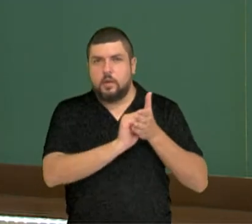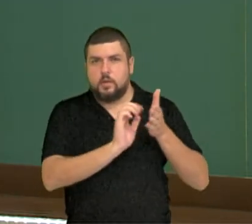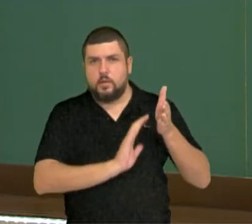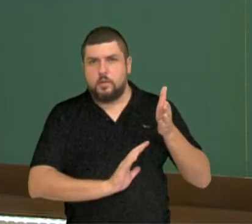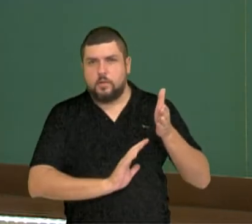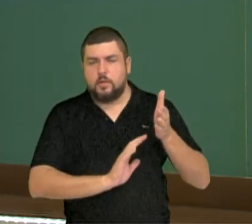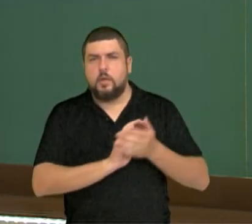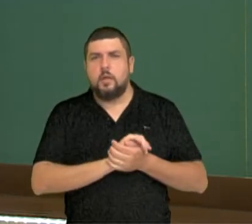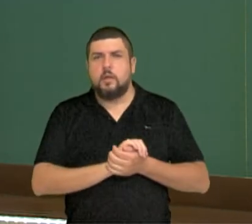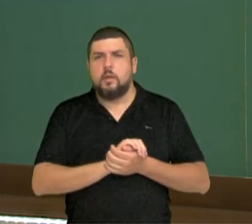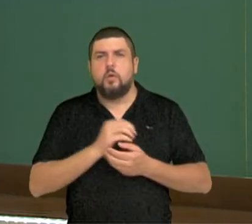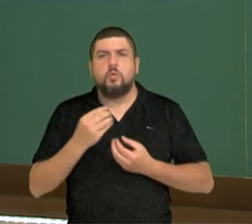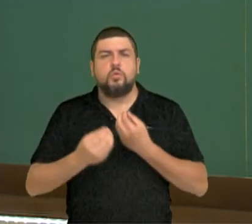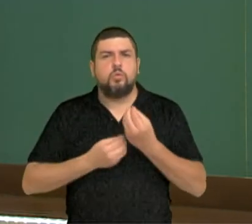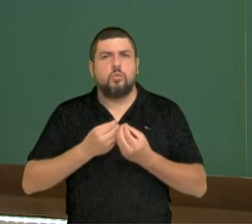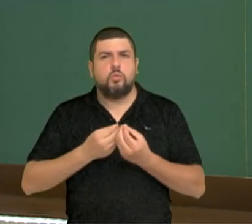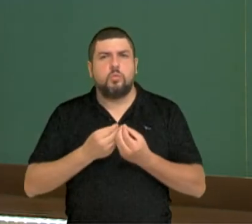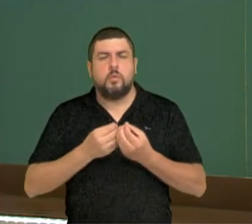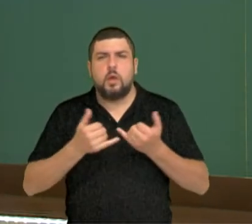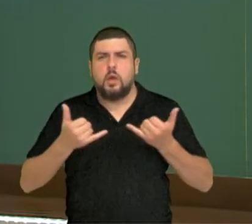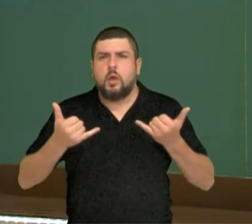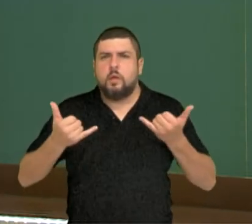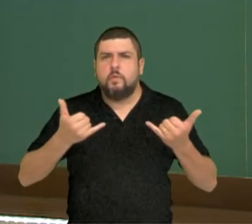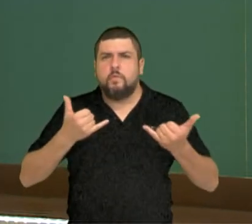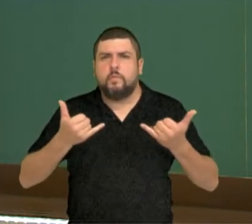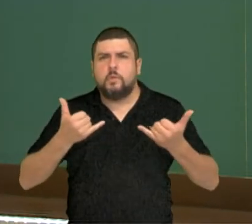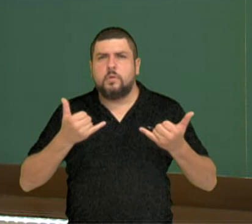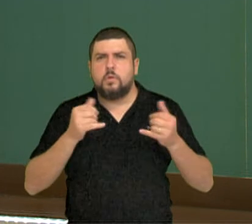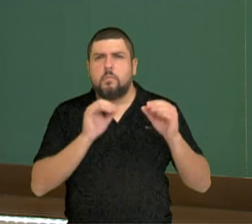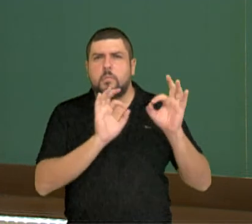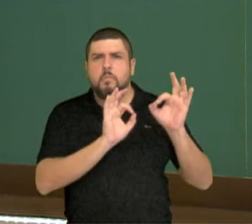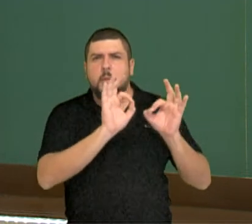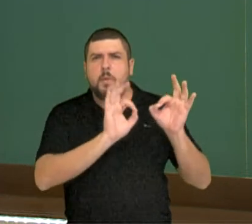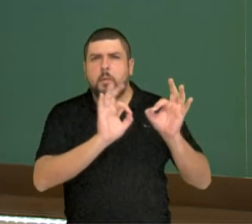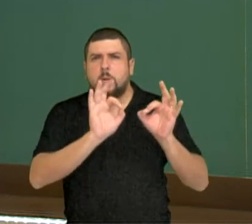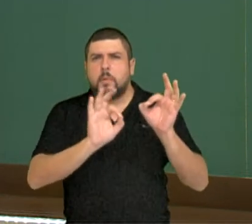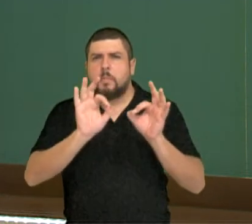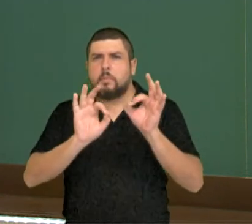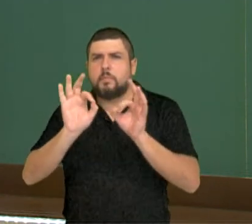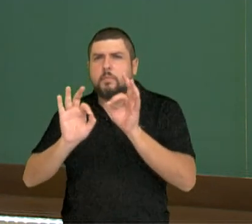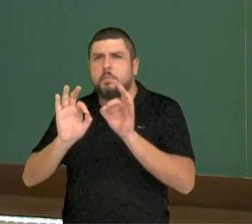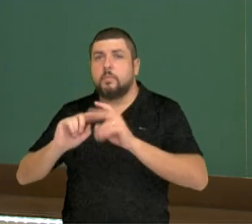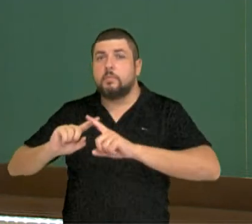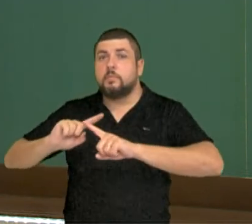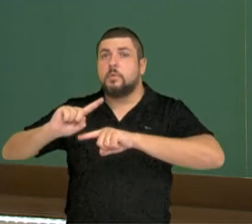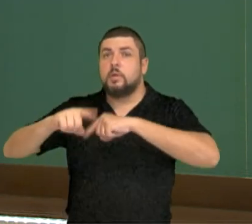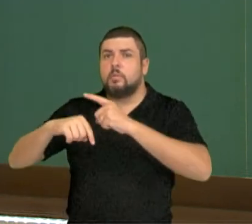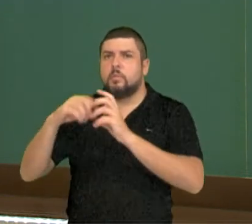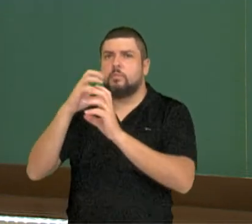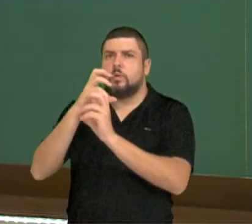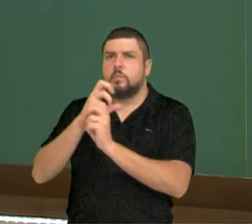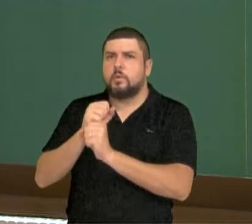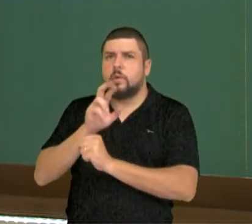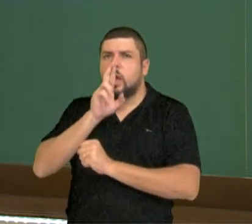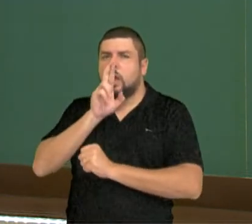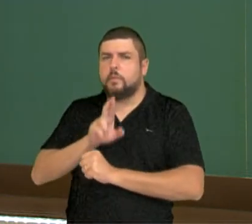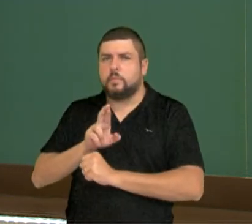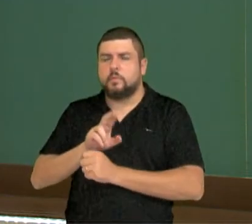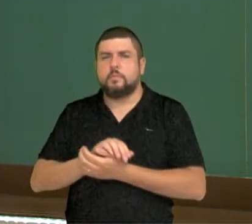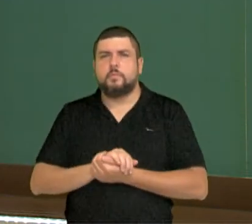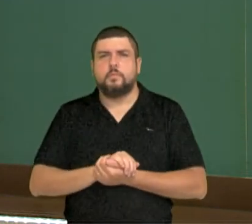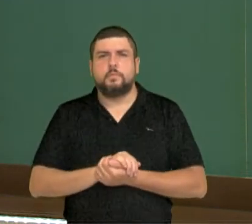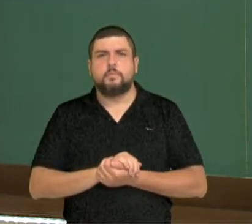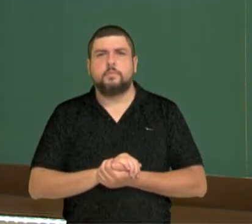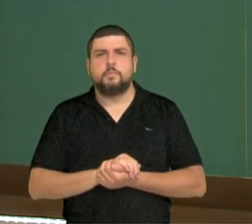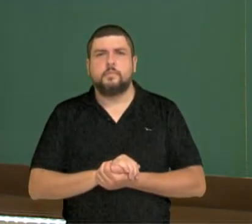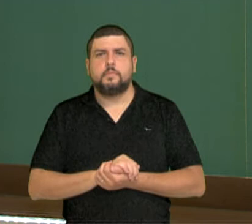sanear as informações que nós temos ali, ou seja, ver aquilo que é pertinente para a resolução do problema, certo? E eu vou fazer isso agora com vocês